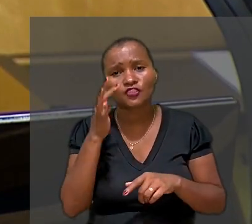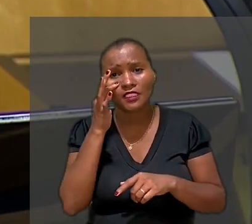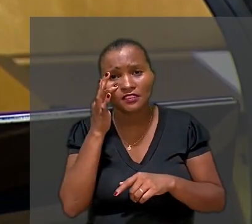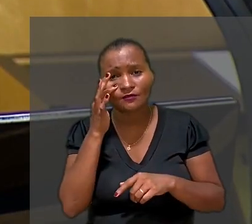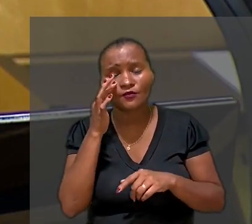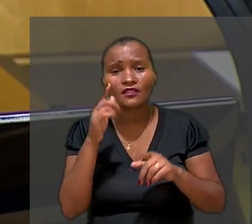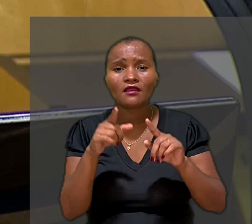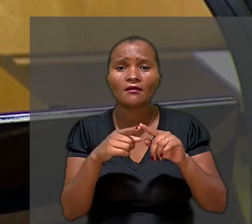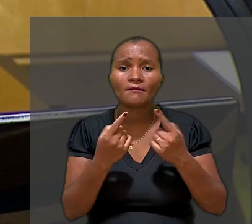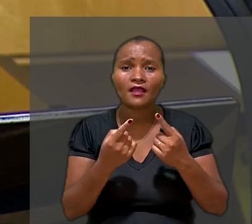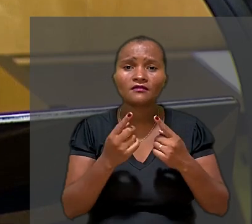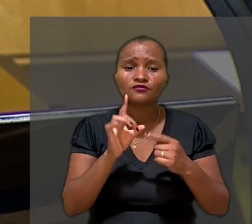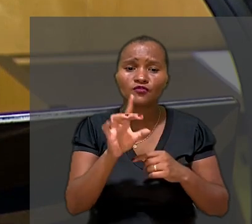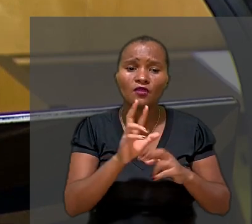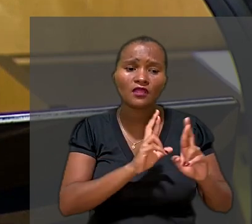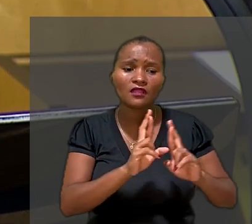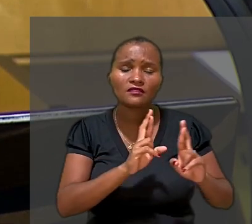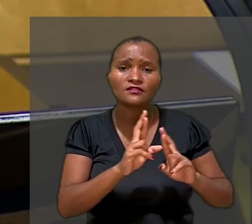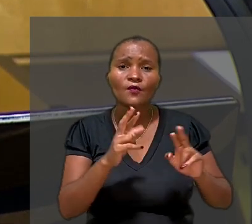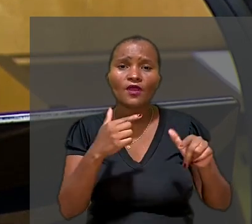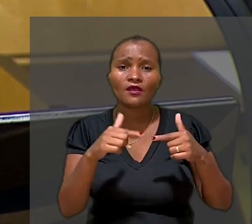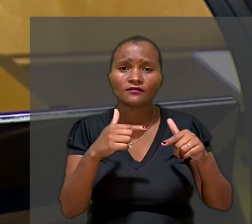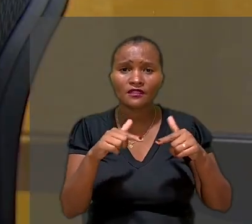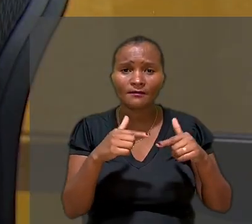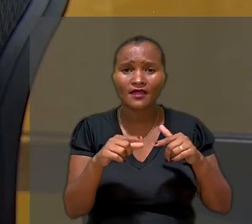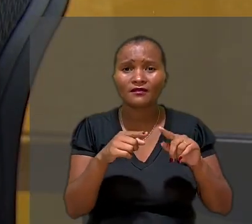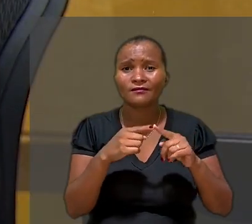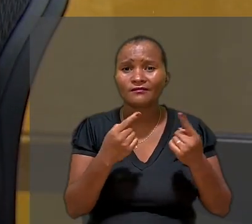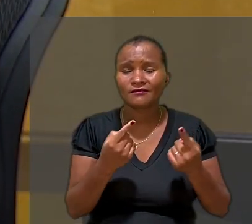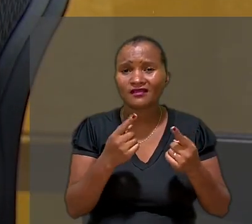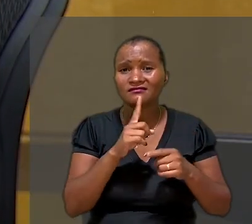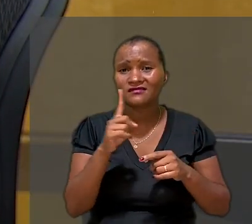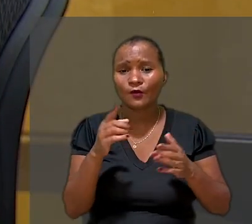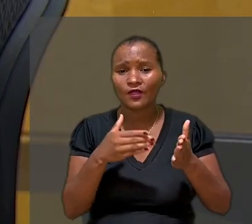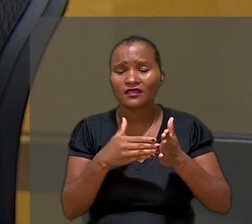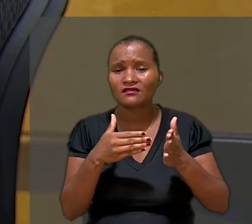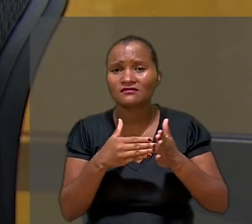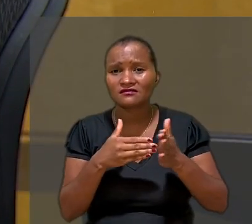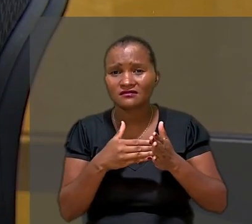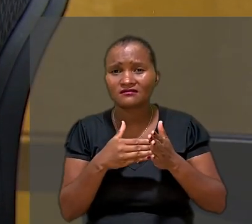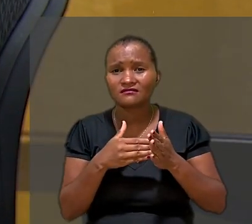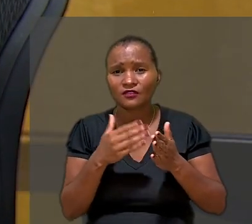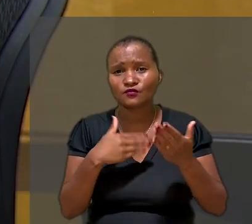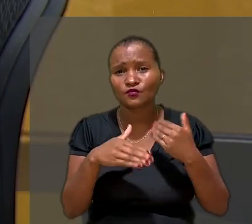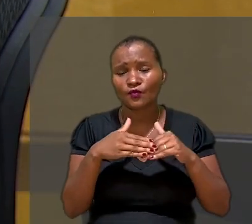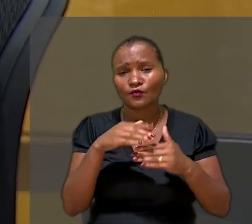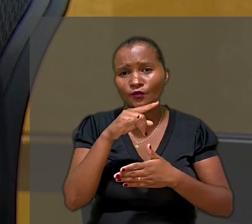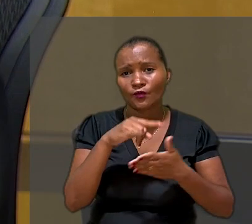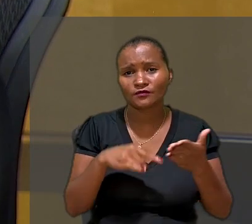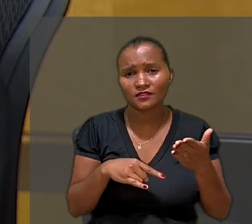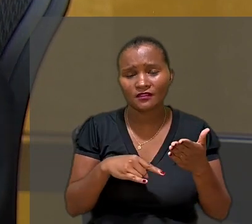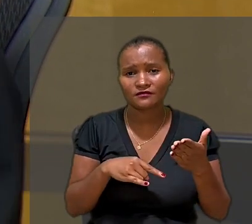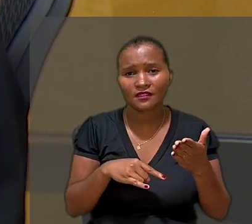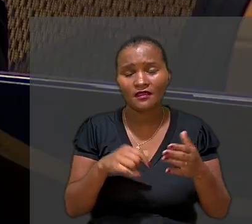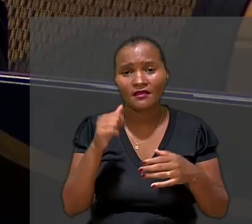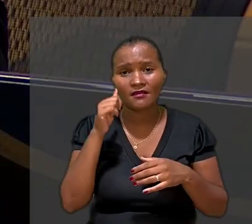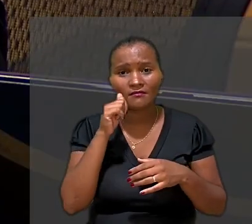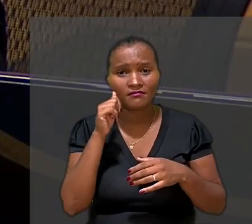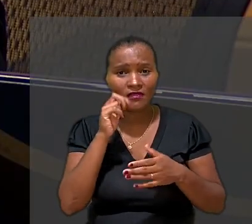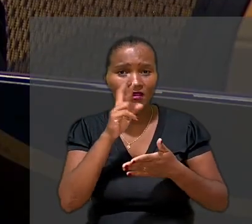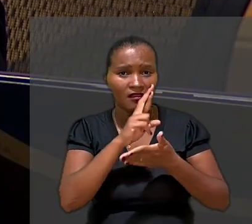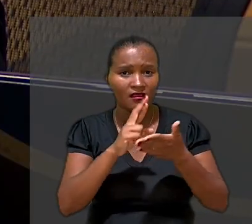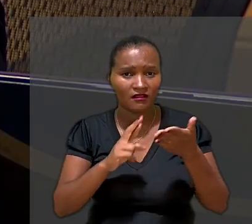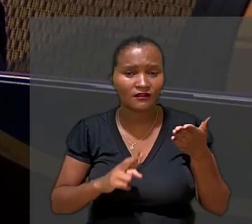e a de testemunhas somente em relação ao trabalho, mas de forma irrestrita durante toda a vigência do contrato.